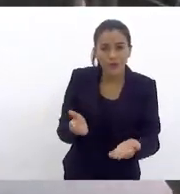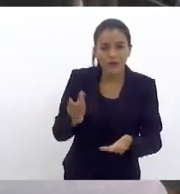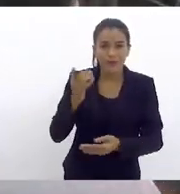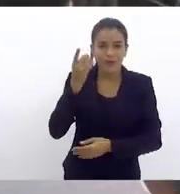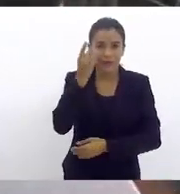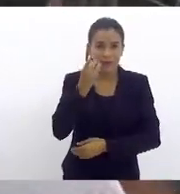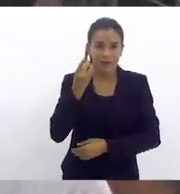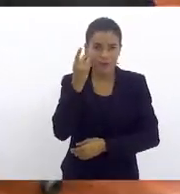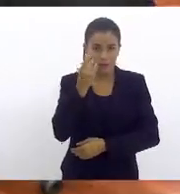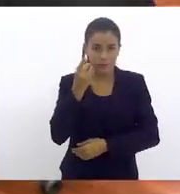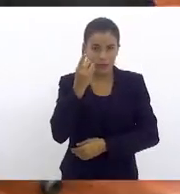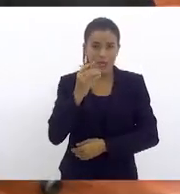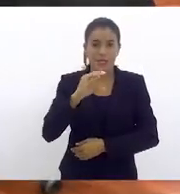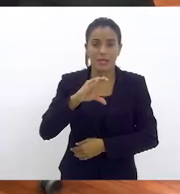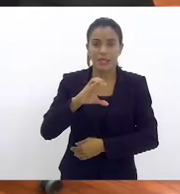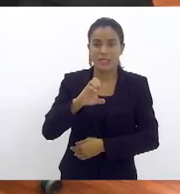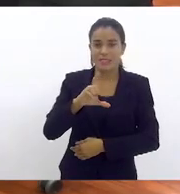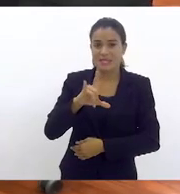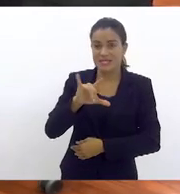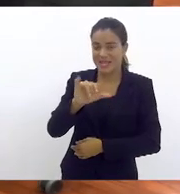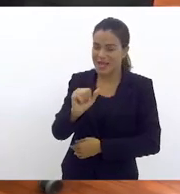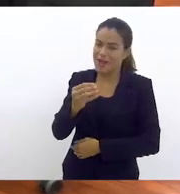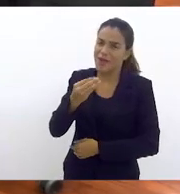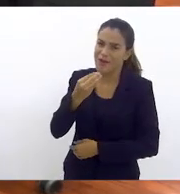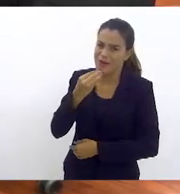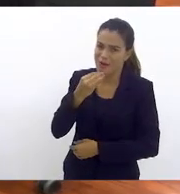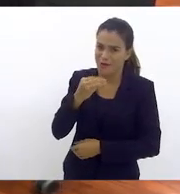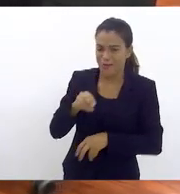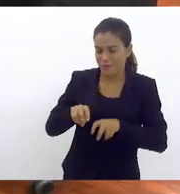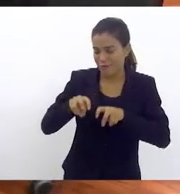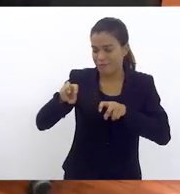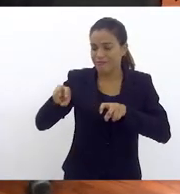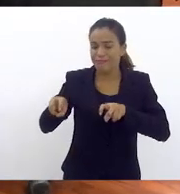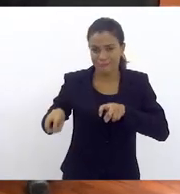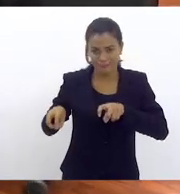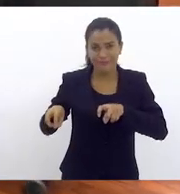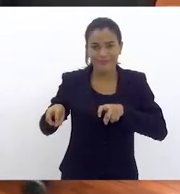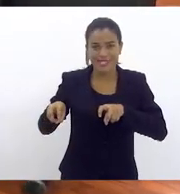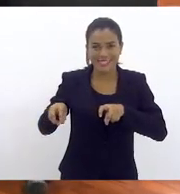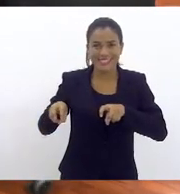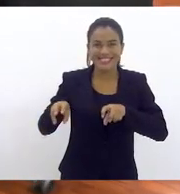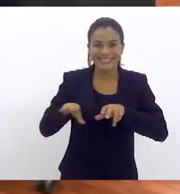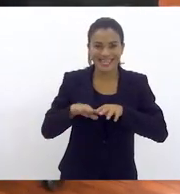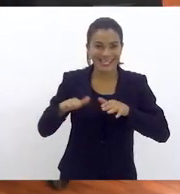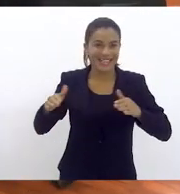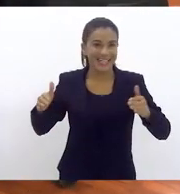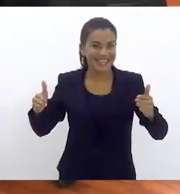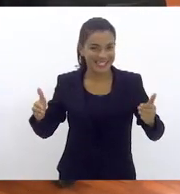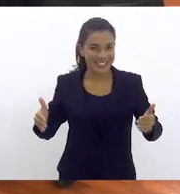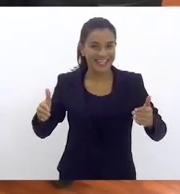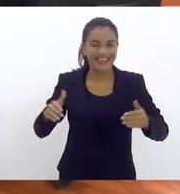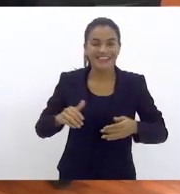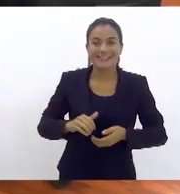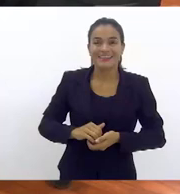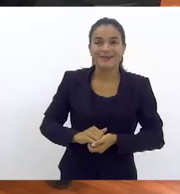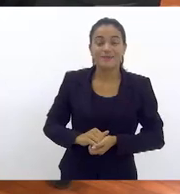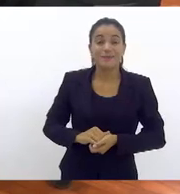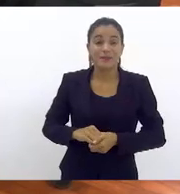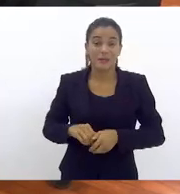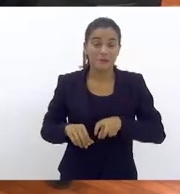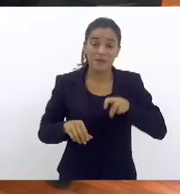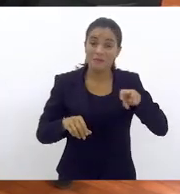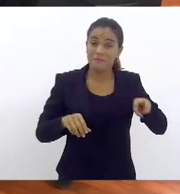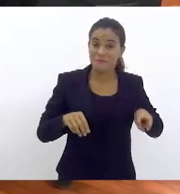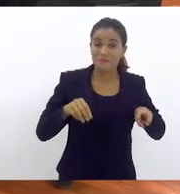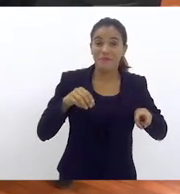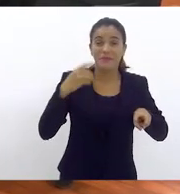deputada Célia Jordão Óbvio tá aqui anfitriã da audiência pública a deputada